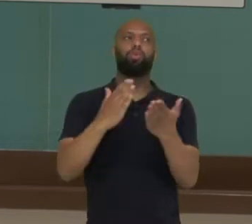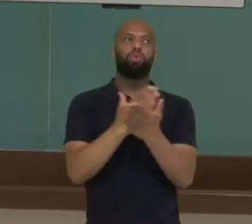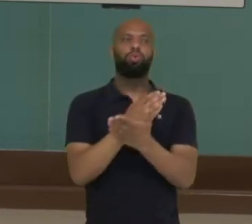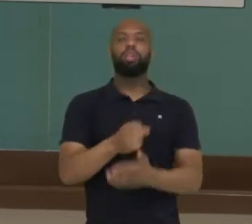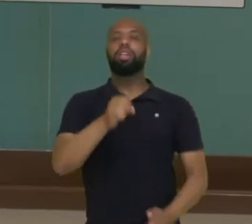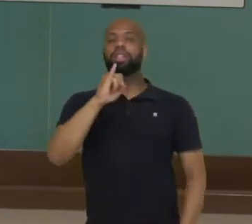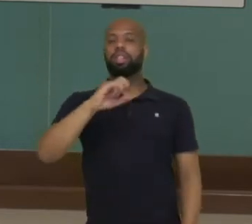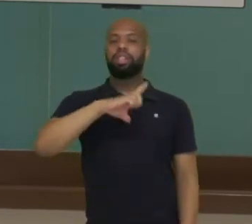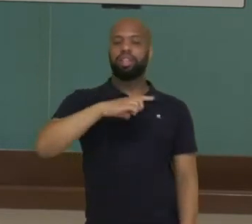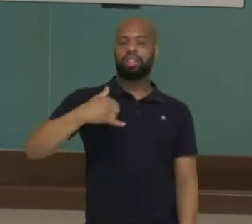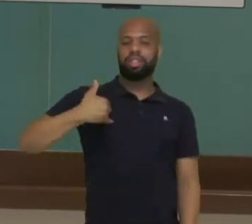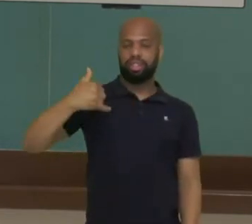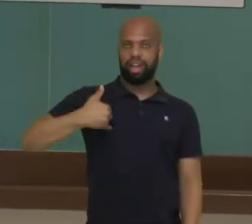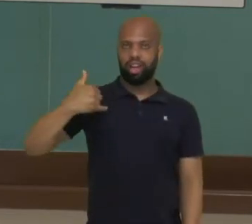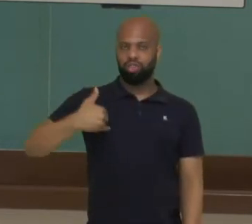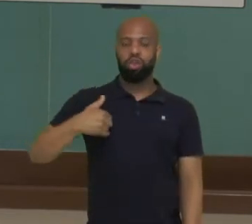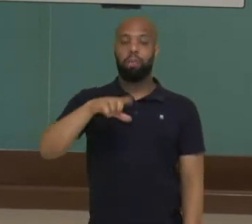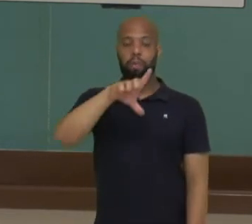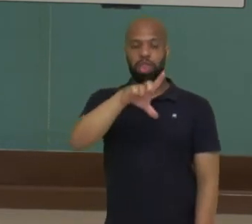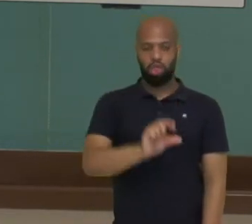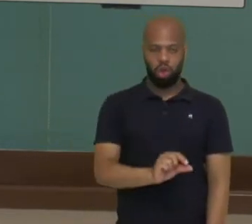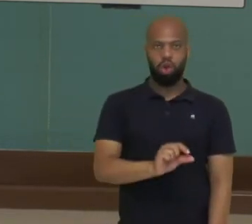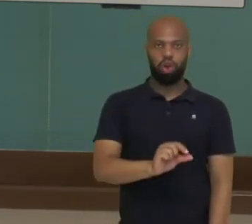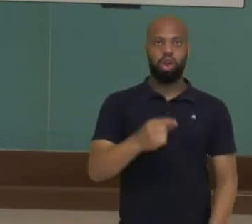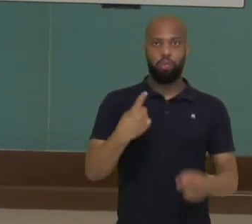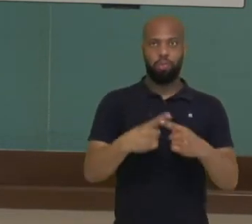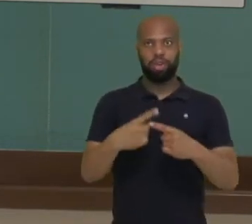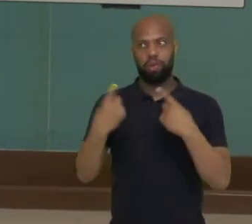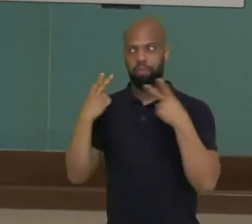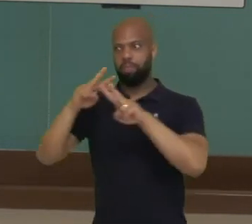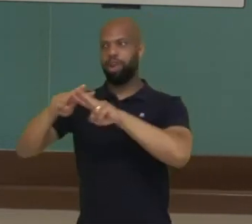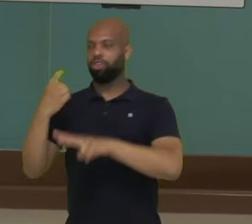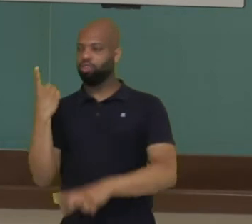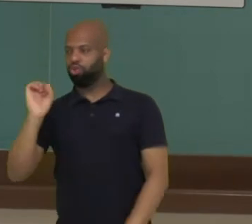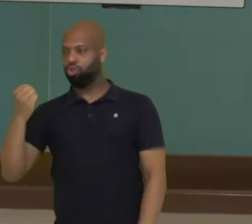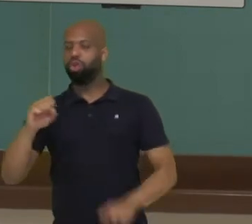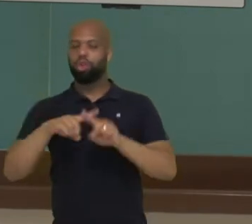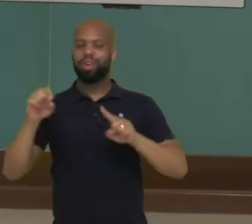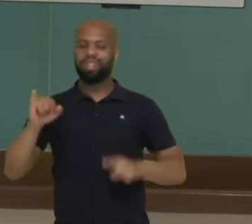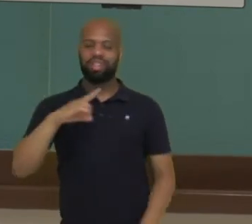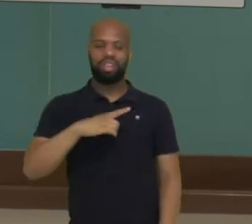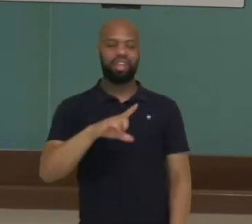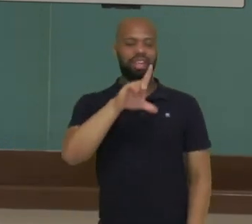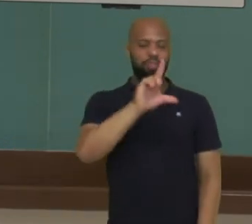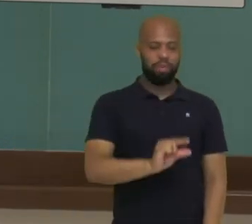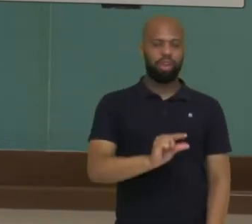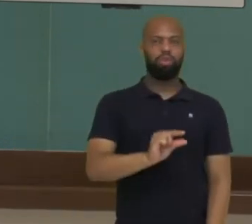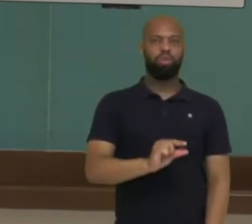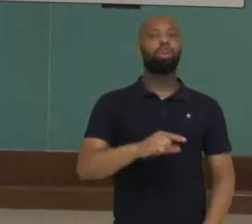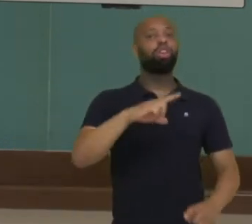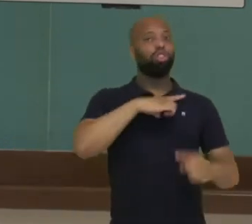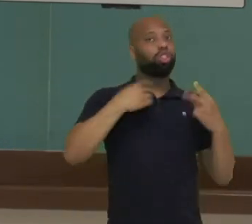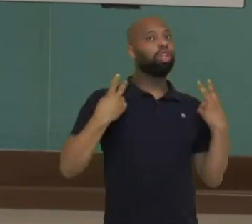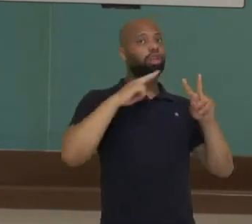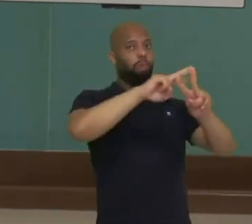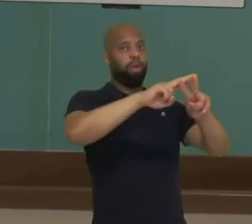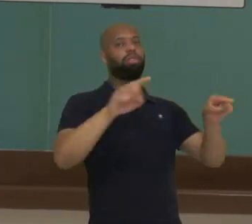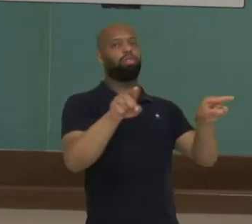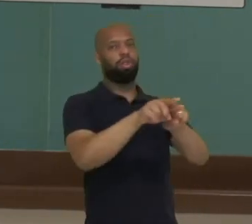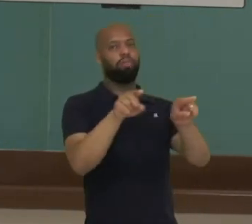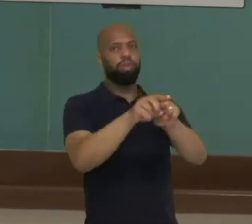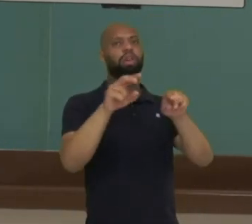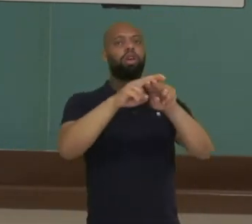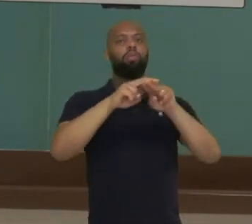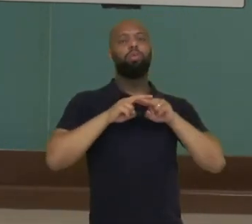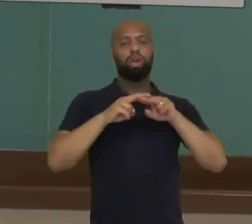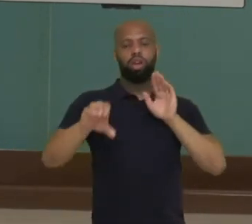mesmo sendo com uma idade inferior a 18 anos, elas deveriam cumprir uma pena por causa dos